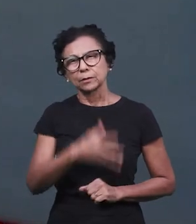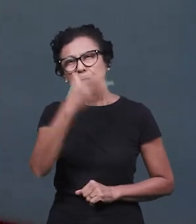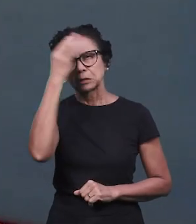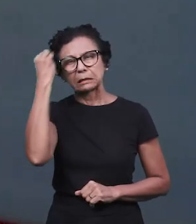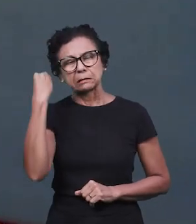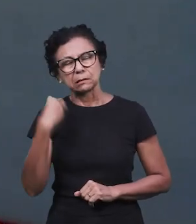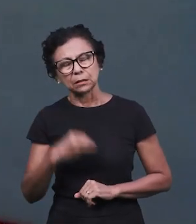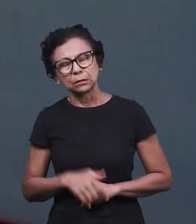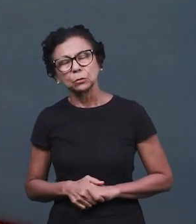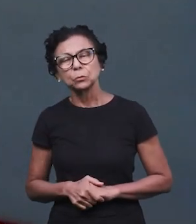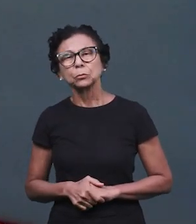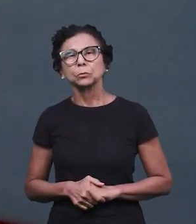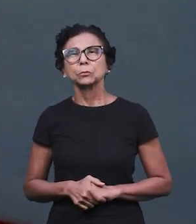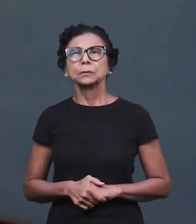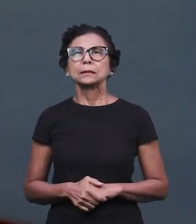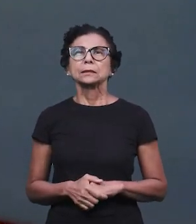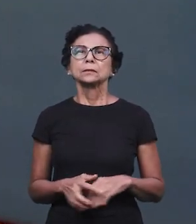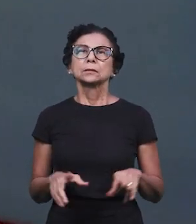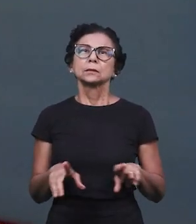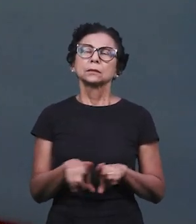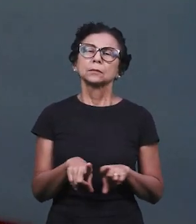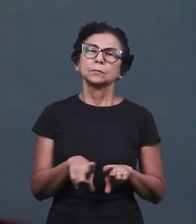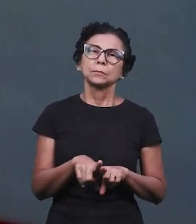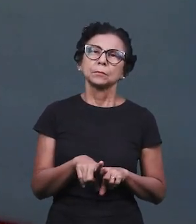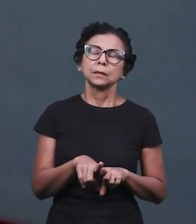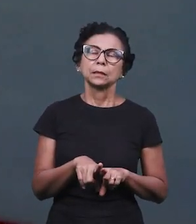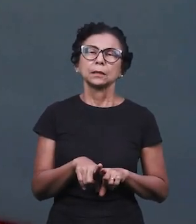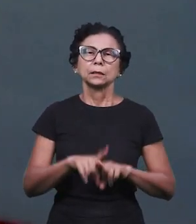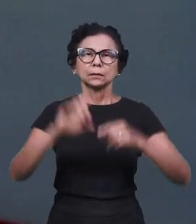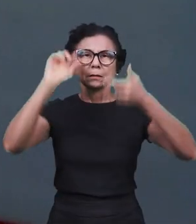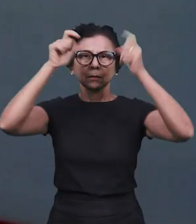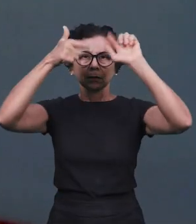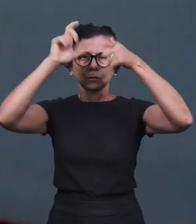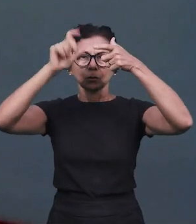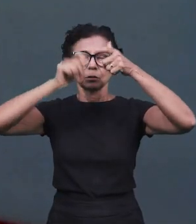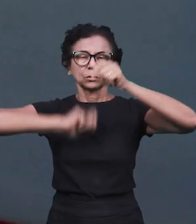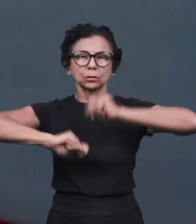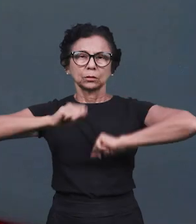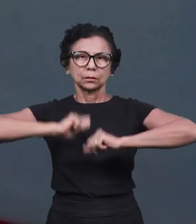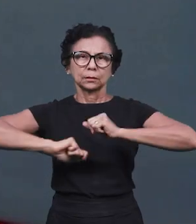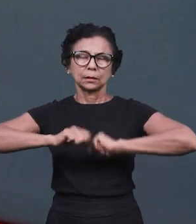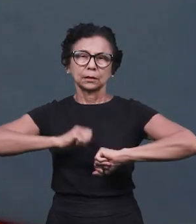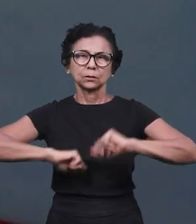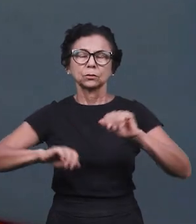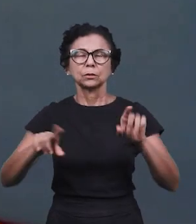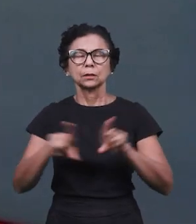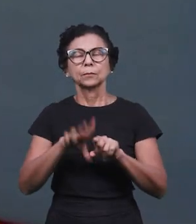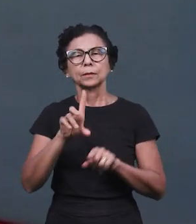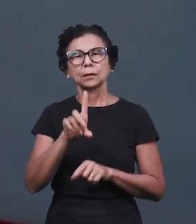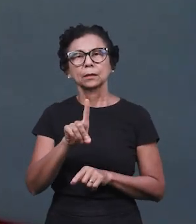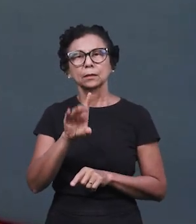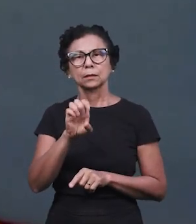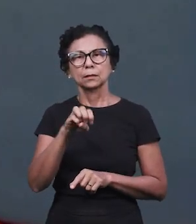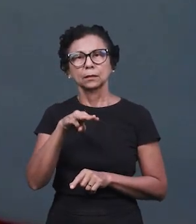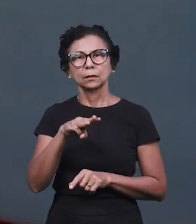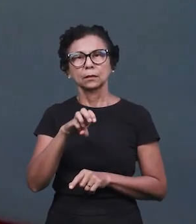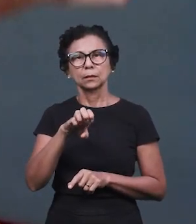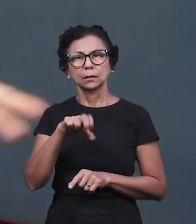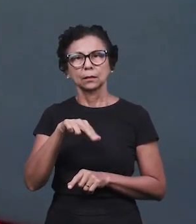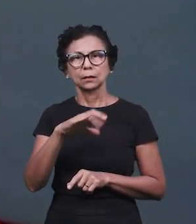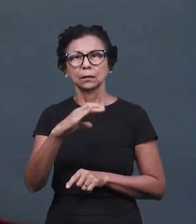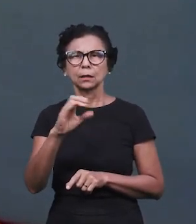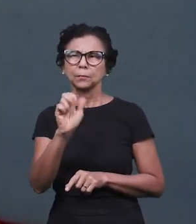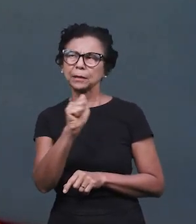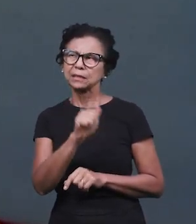Lancet, mostrando também a associação dos transtornos ansiosos com o quadro demencial. Como que nós podemos